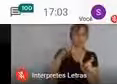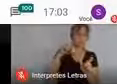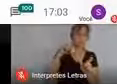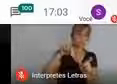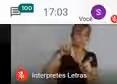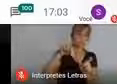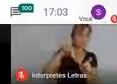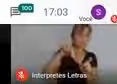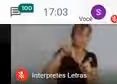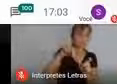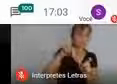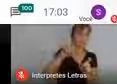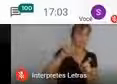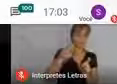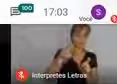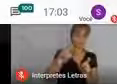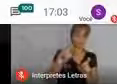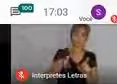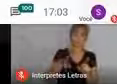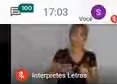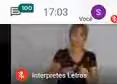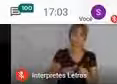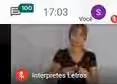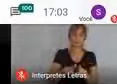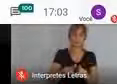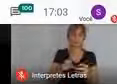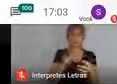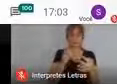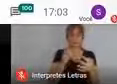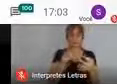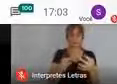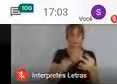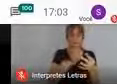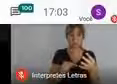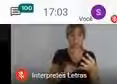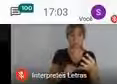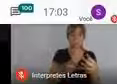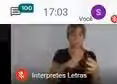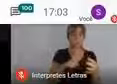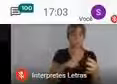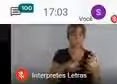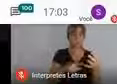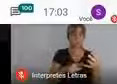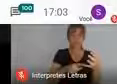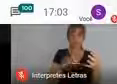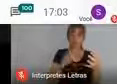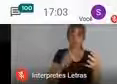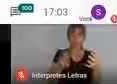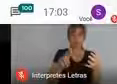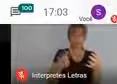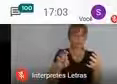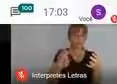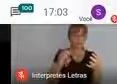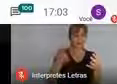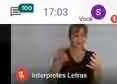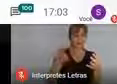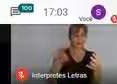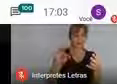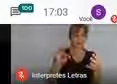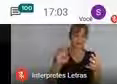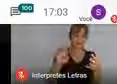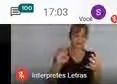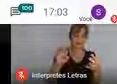remanso, rebujo, currupio, correnteza, furacão, maraenche,